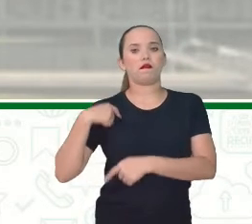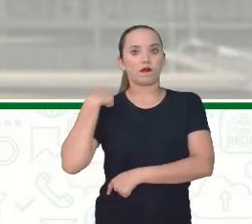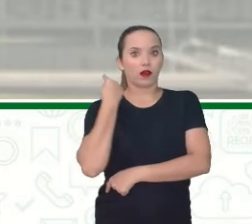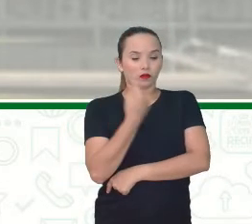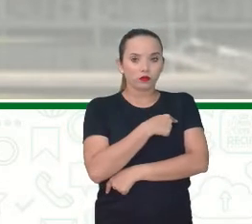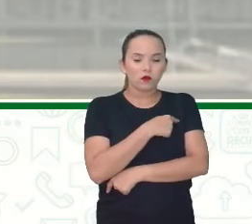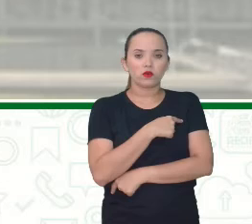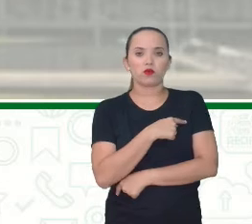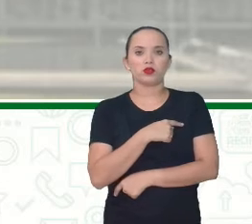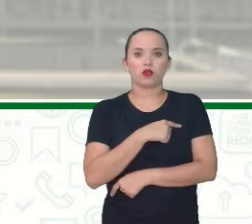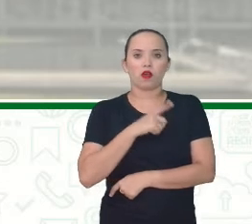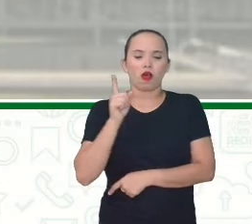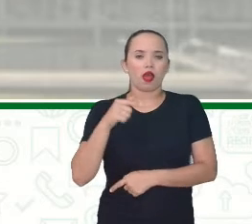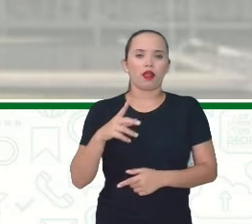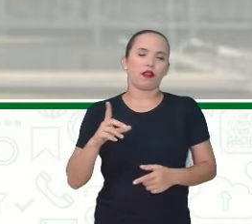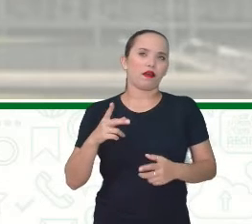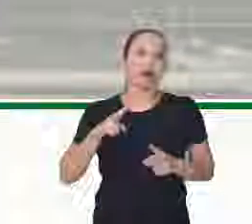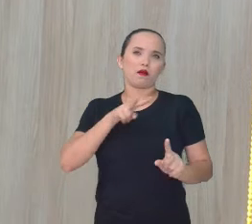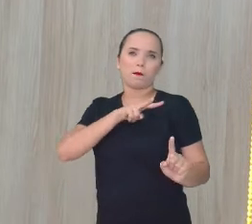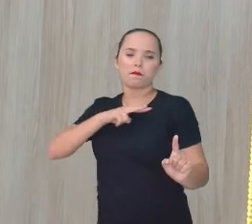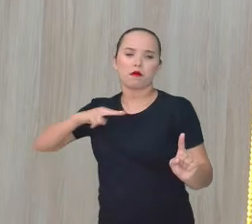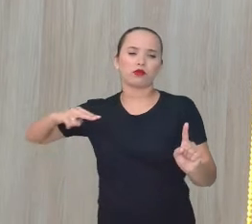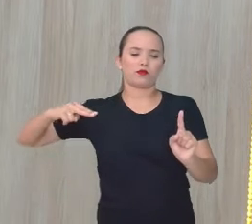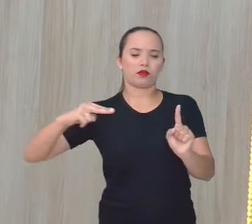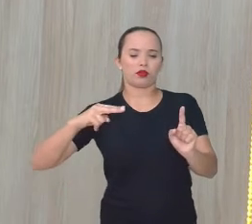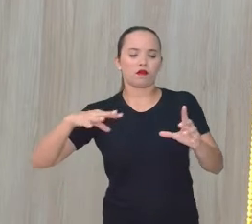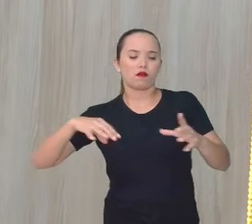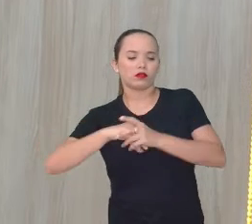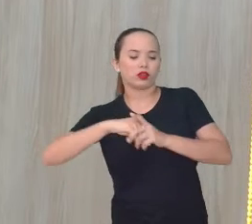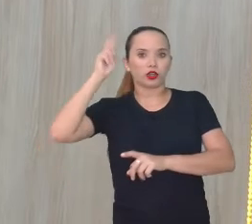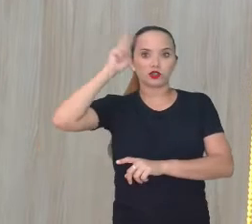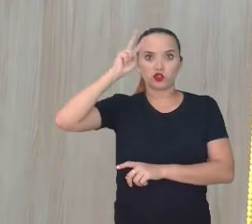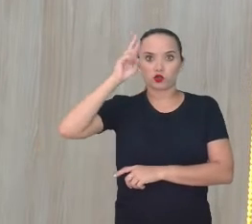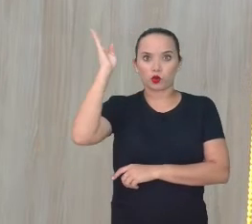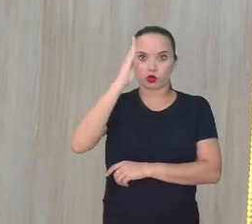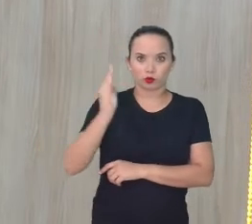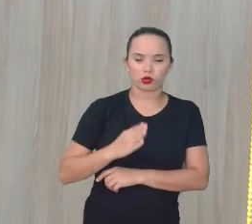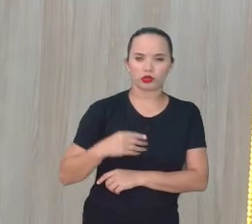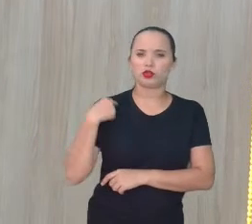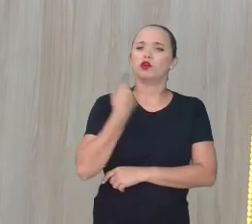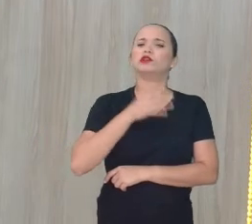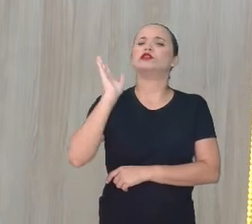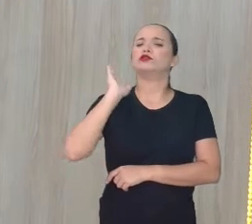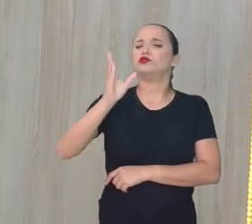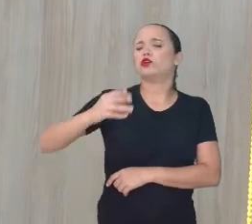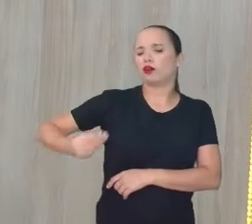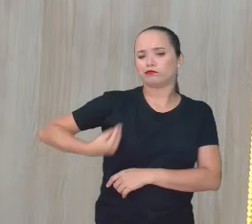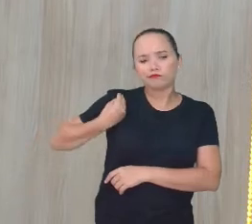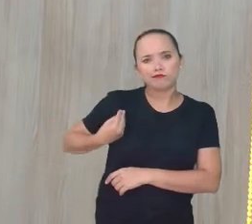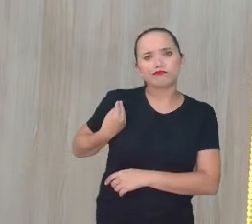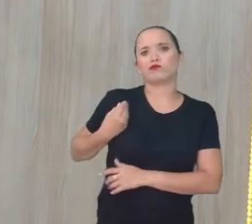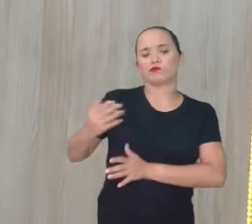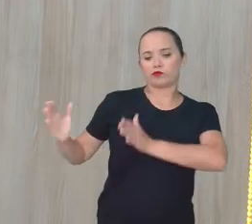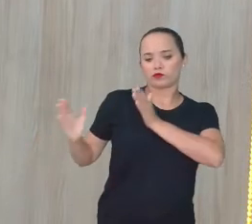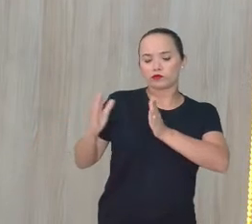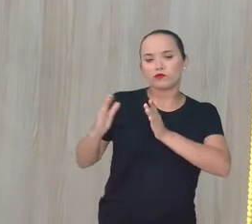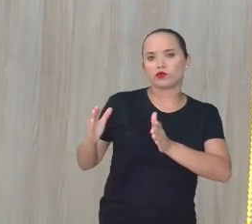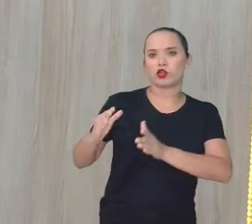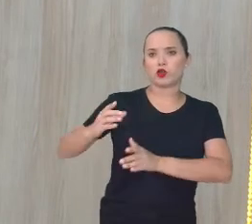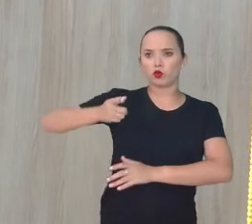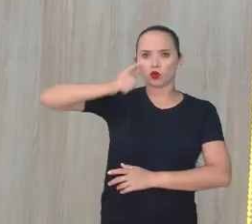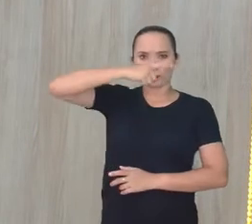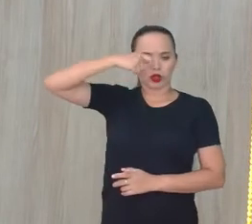ela é, assim, dentro da perspectiva da história do Brasil, a gente passou por um período de ditadura